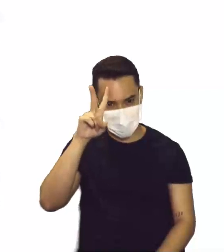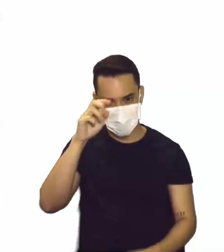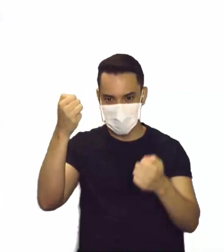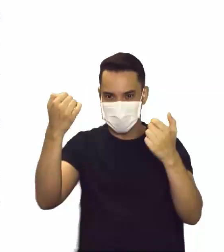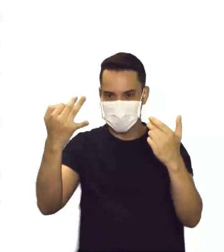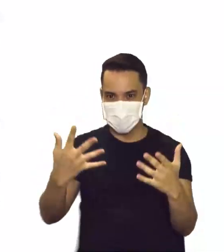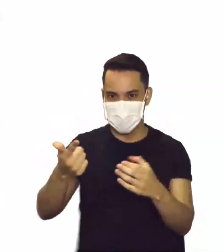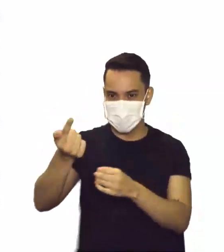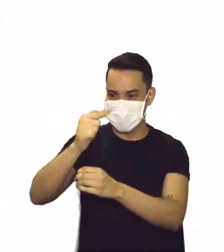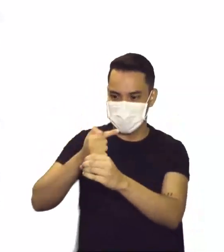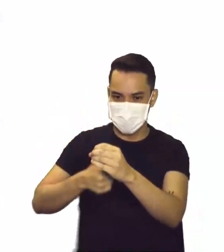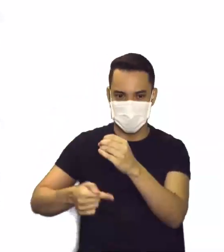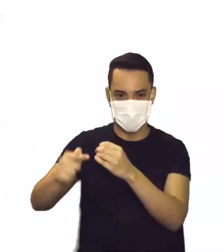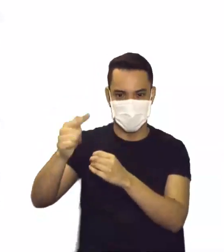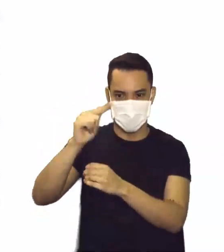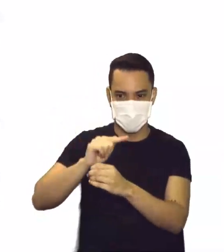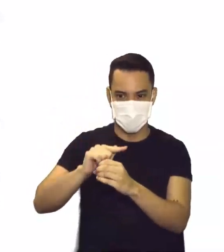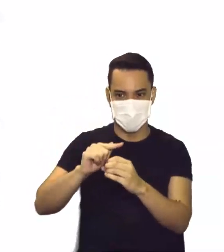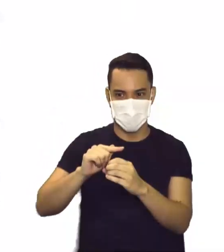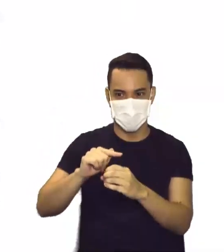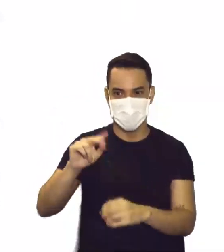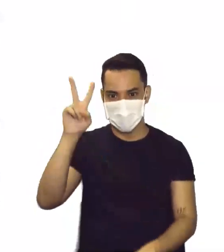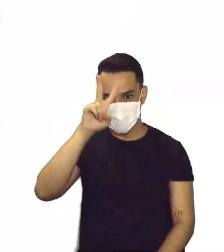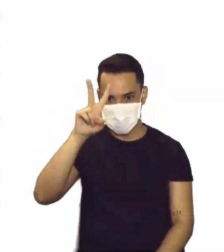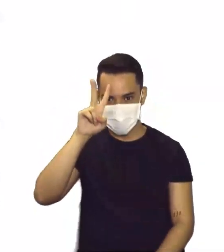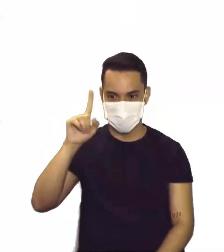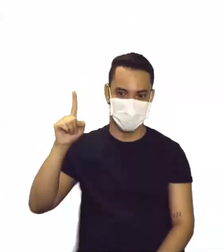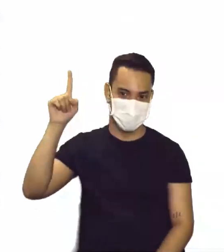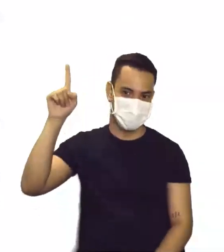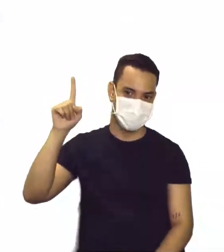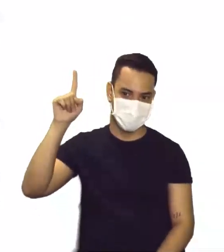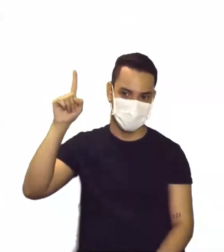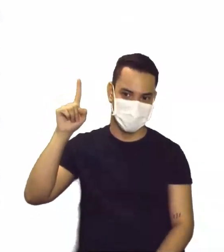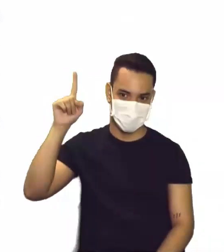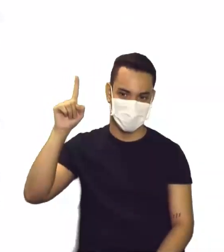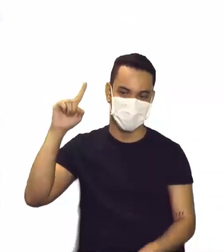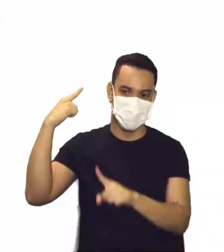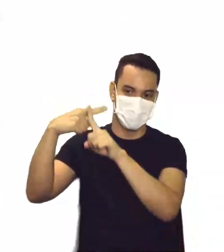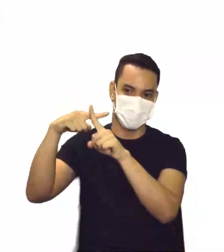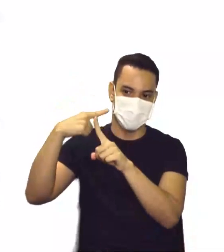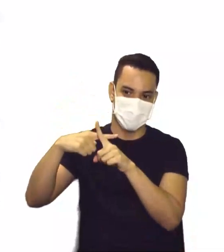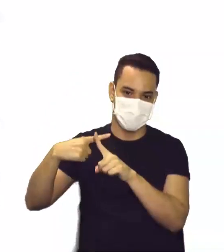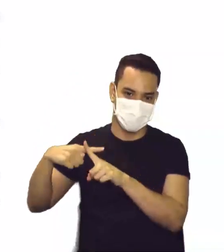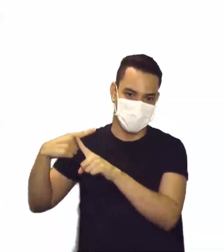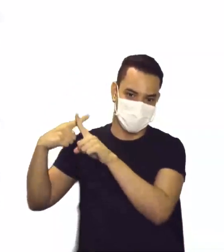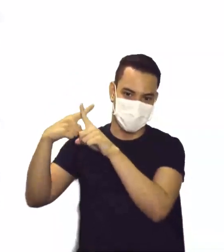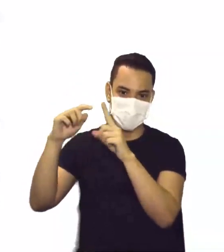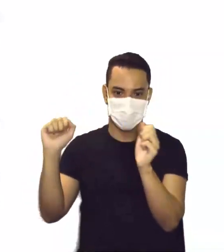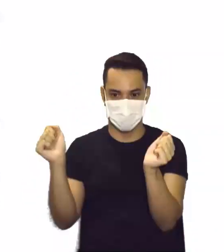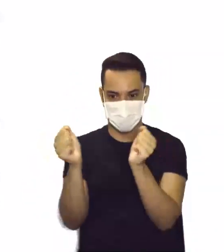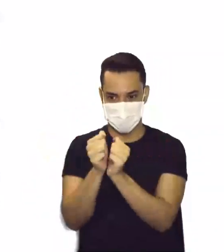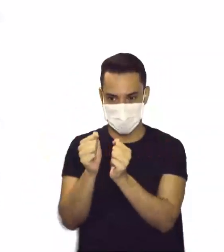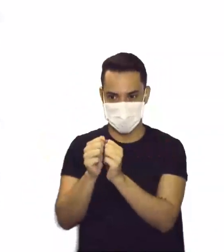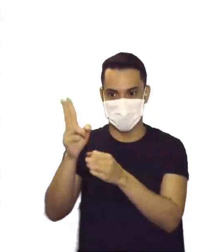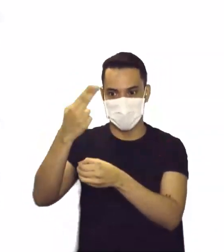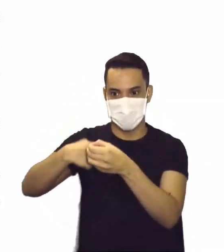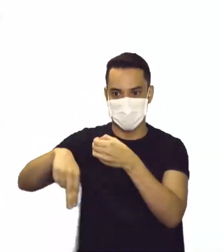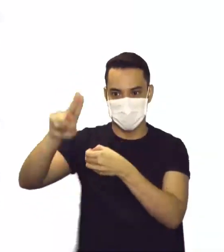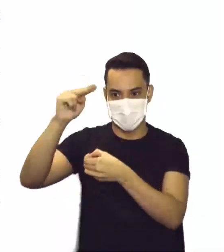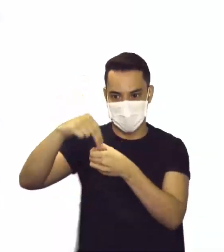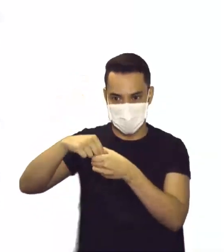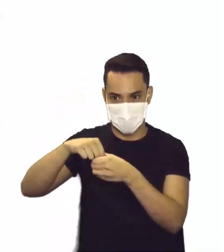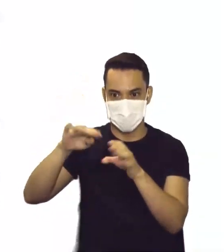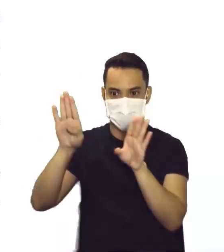Olha só. Núcleo. Os prótons estão no núcleo junto com os nêutrons.